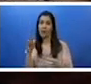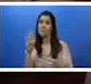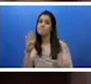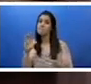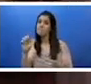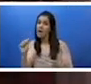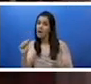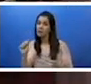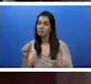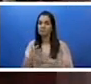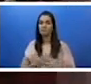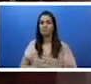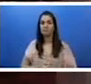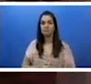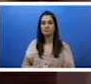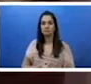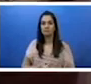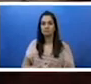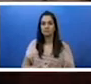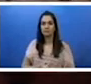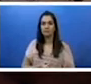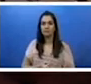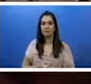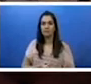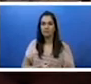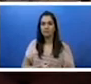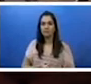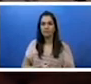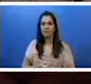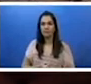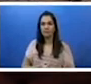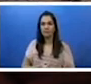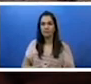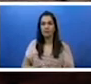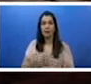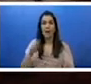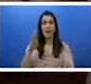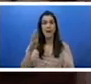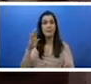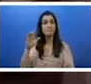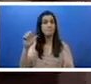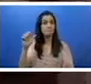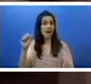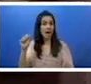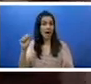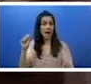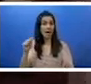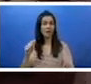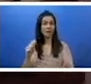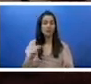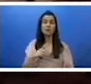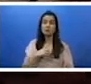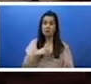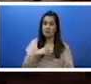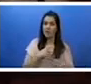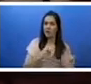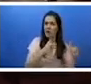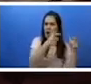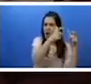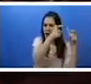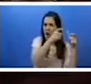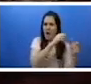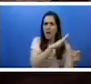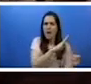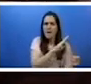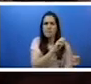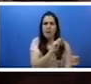B com A. Olha lá, aqui está escrito ba. Olha aqui, ó, tem o ba aqui e tem o ba aqui.